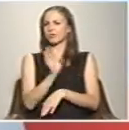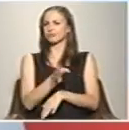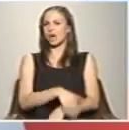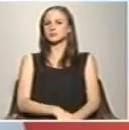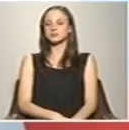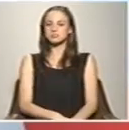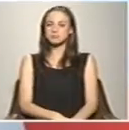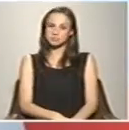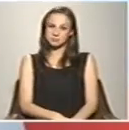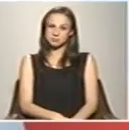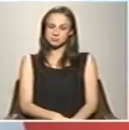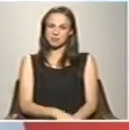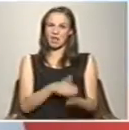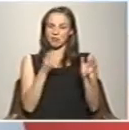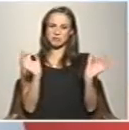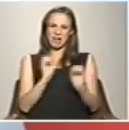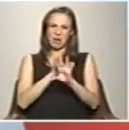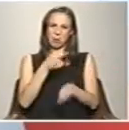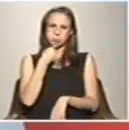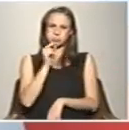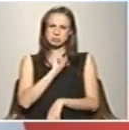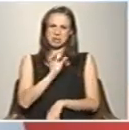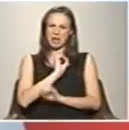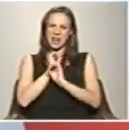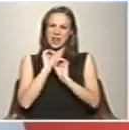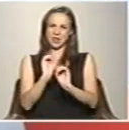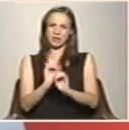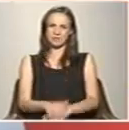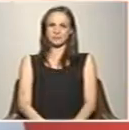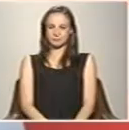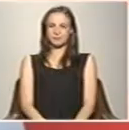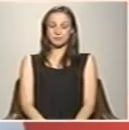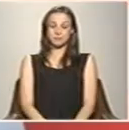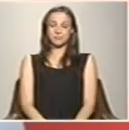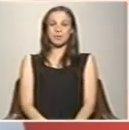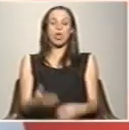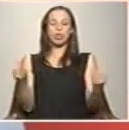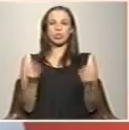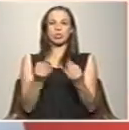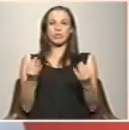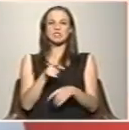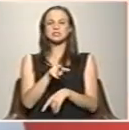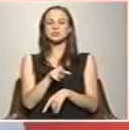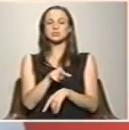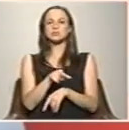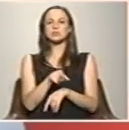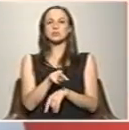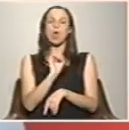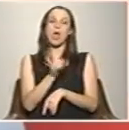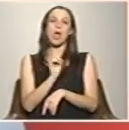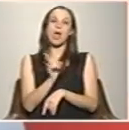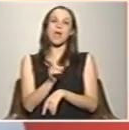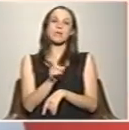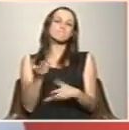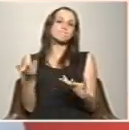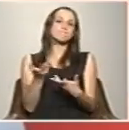É a prova evidente de que não sabe nada sobre isso. Porque, de facto, este é um processo contínuo de mudança